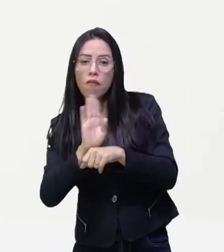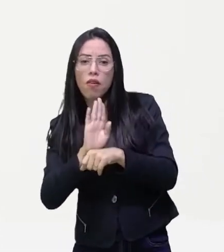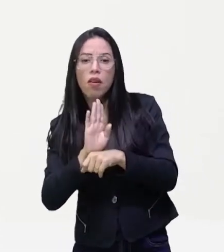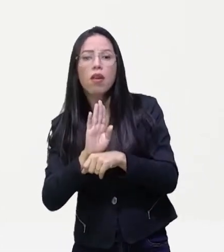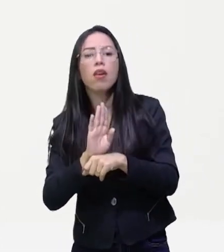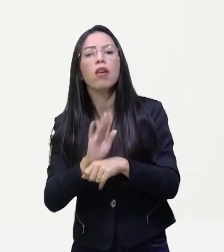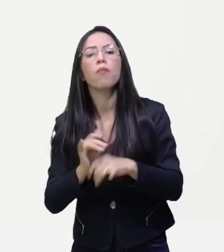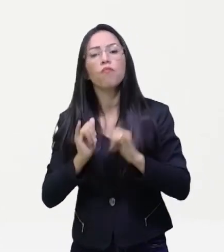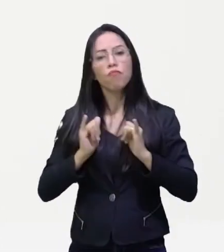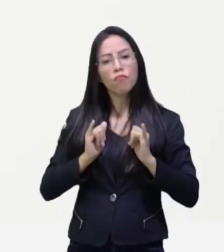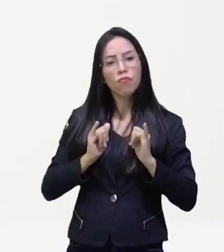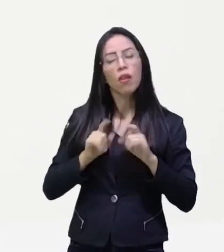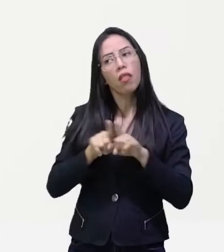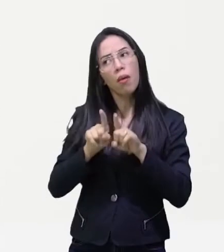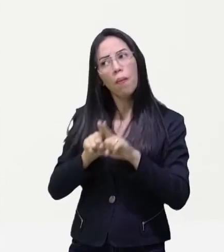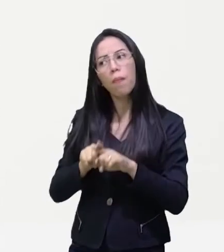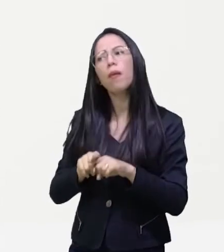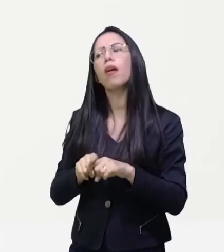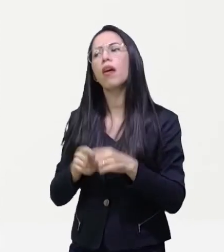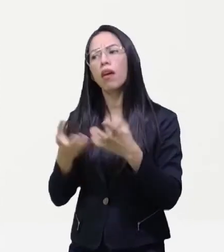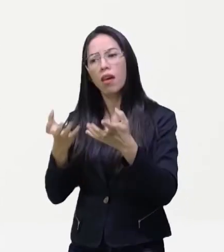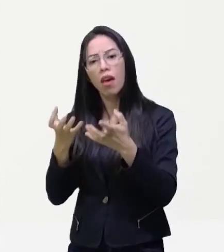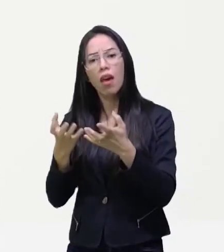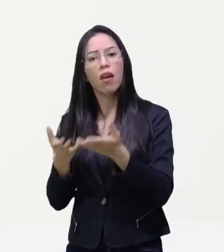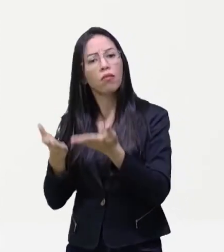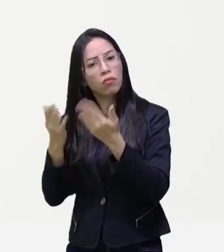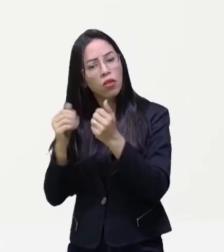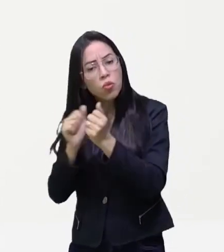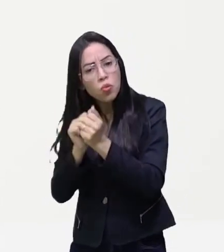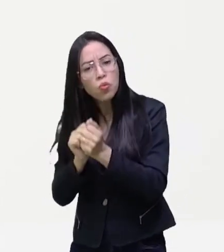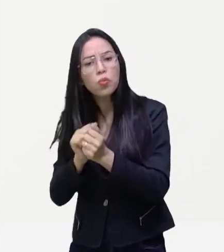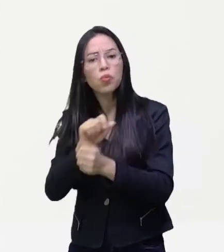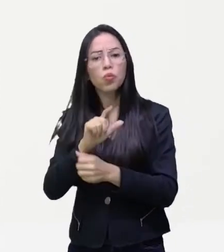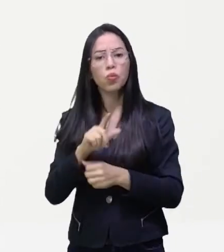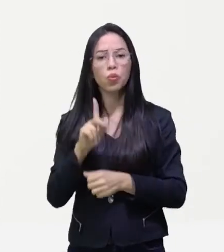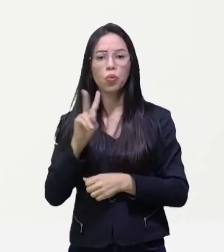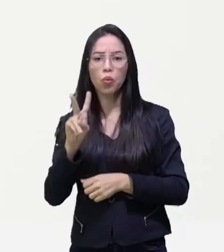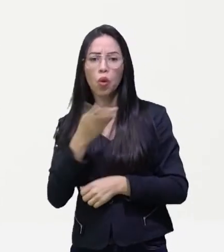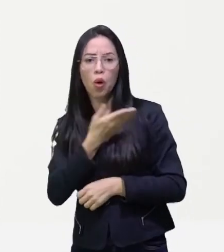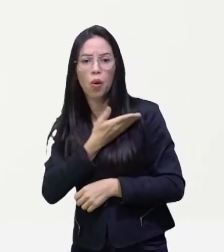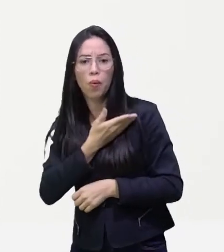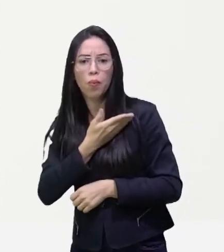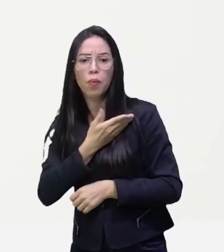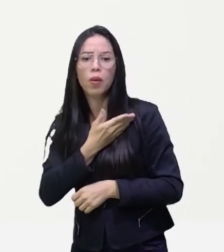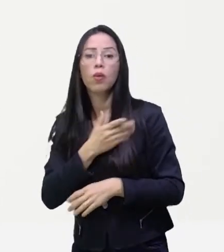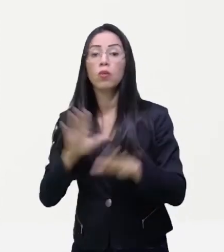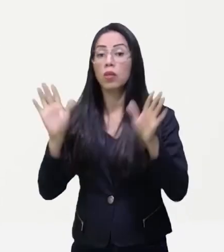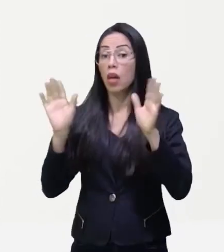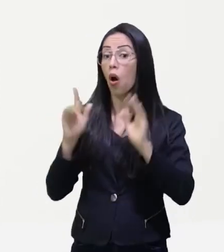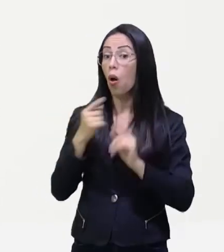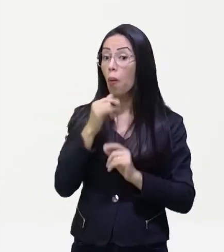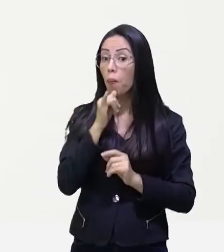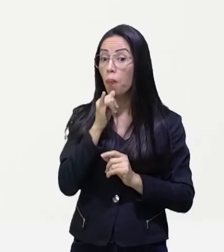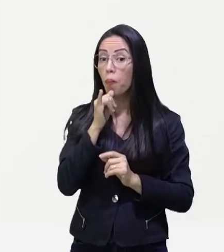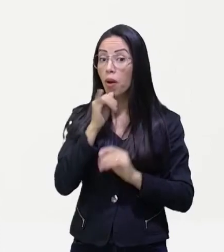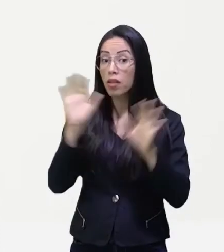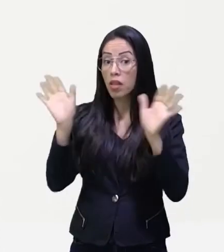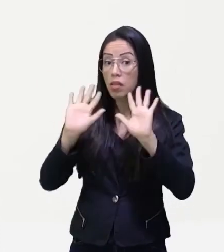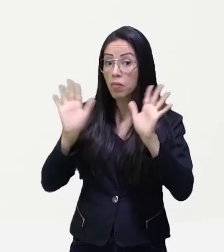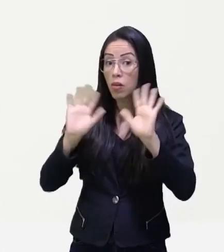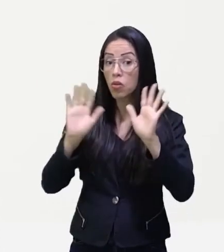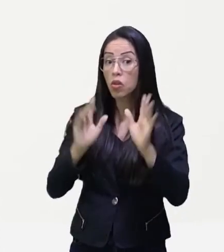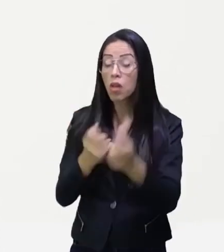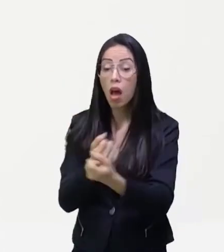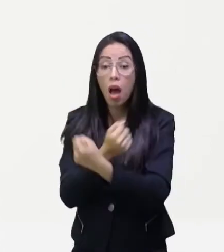Traga também o Leonardo e o André. A despedida. Um grande abraço do seu amigo. Quem foi